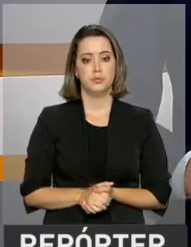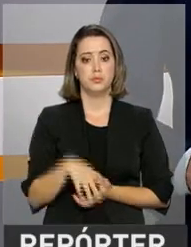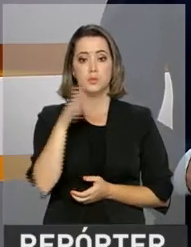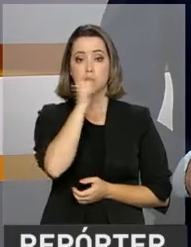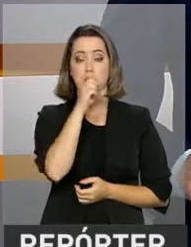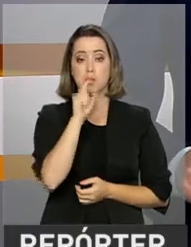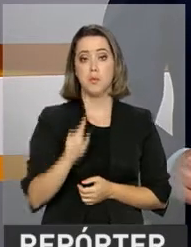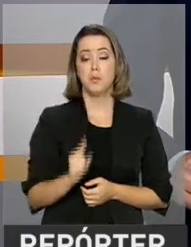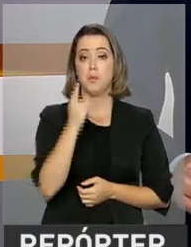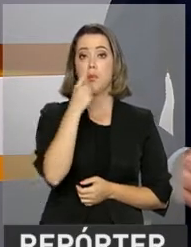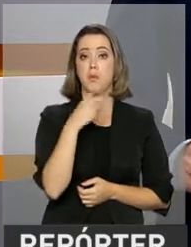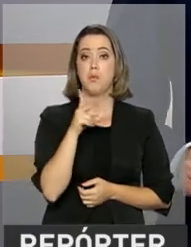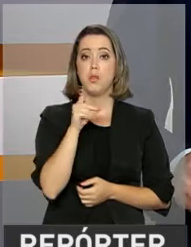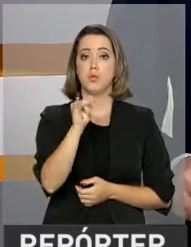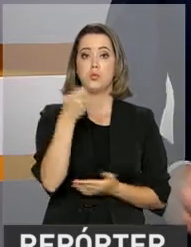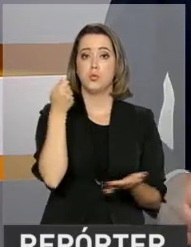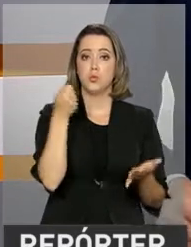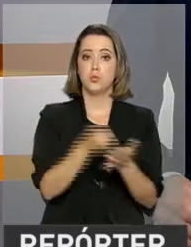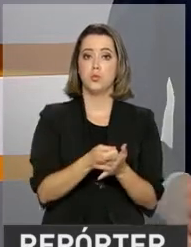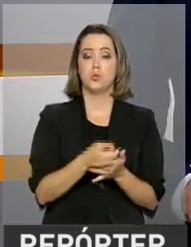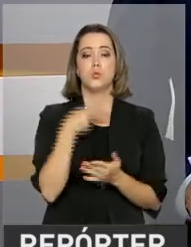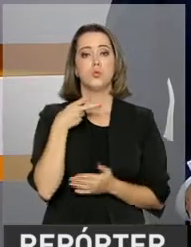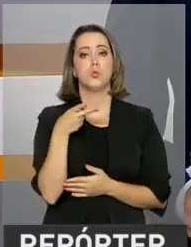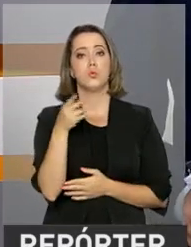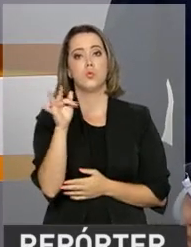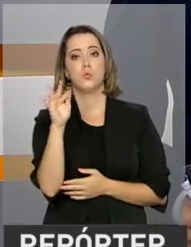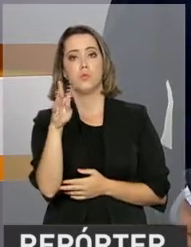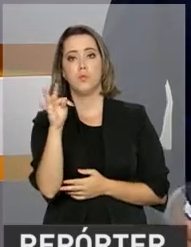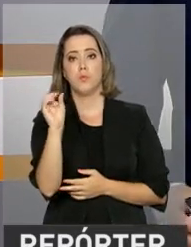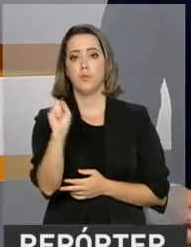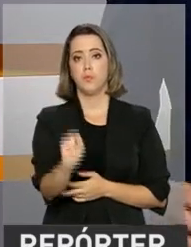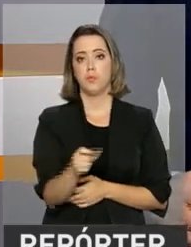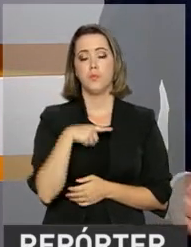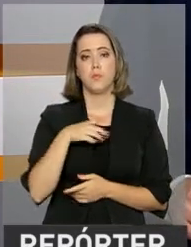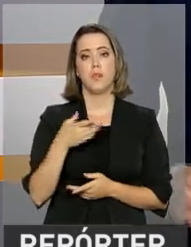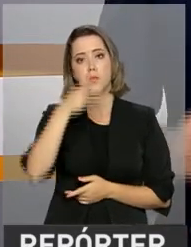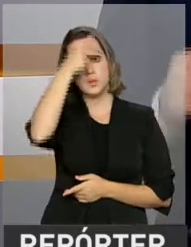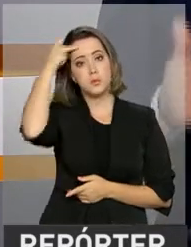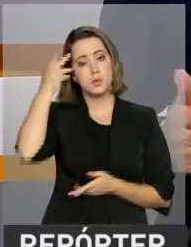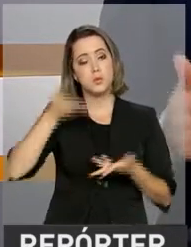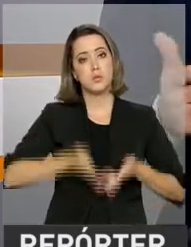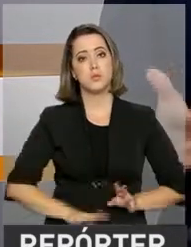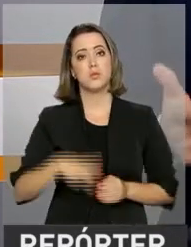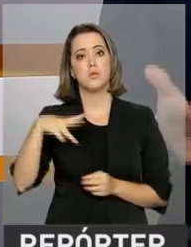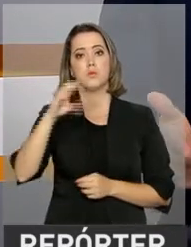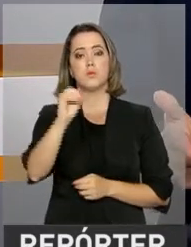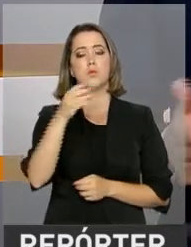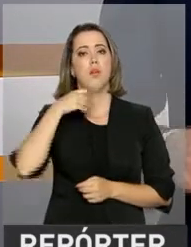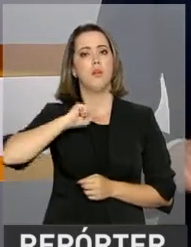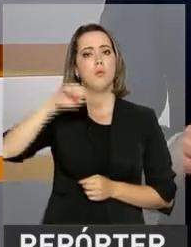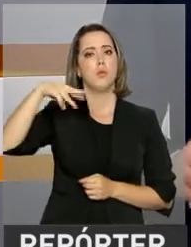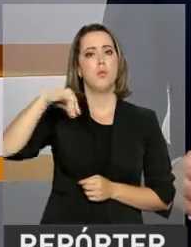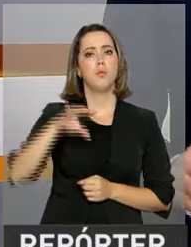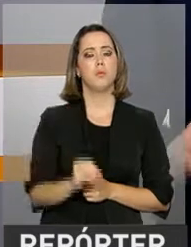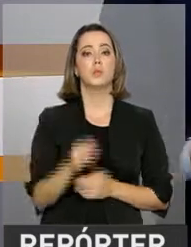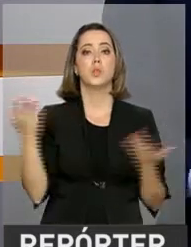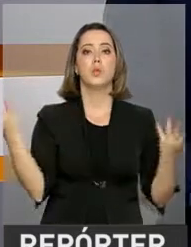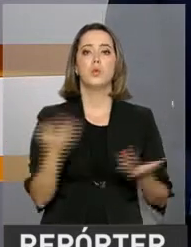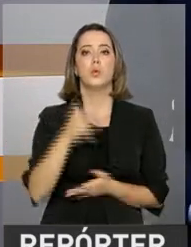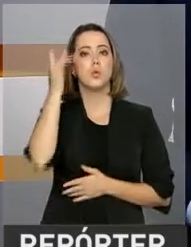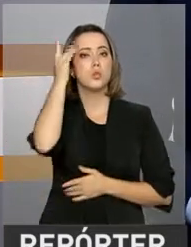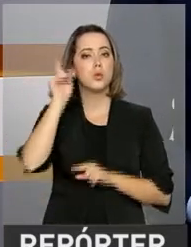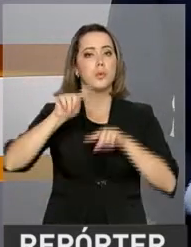banda foi o primeiro dia de pagamento das contas inativas do fgts para os nascidos em março abril e maio hoje